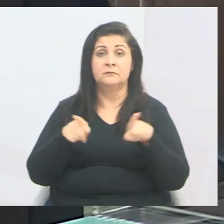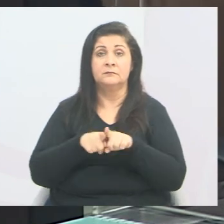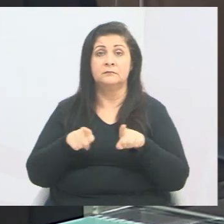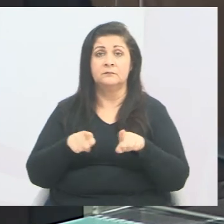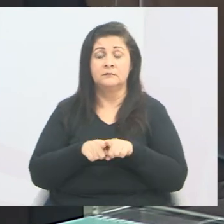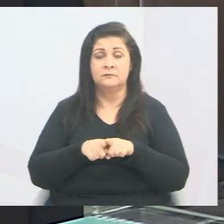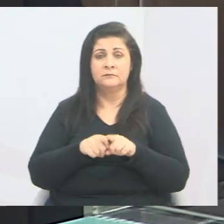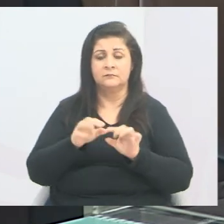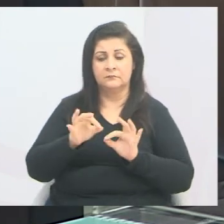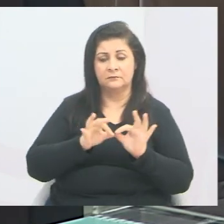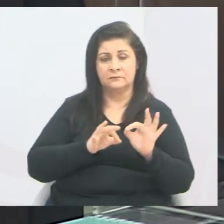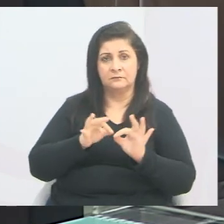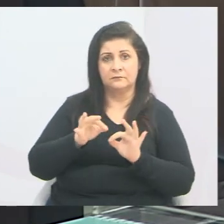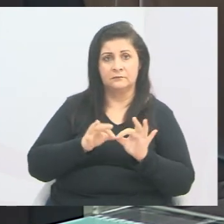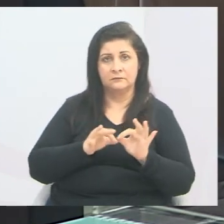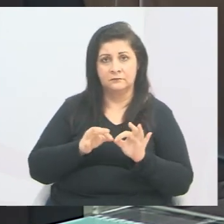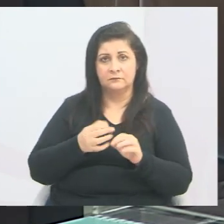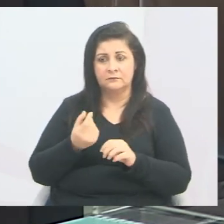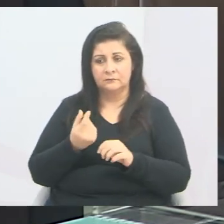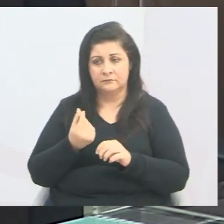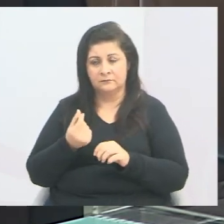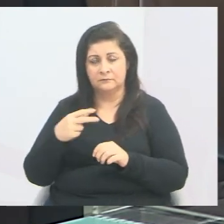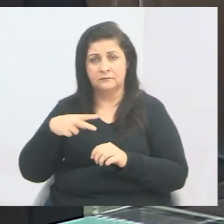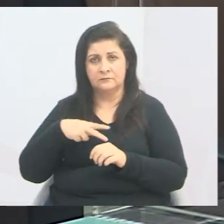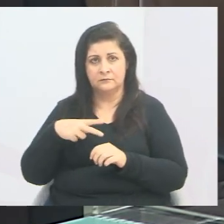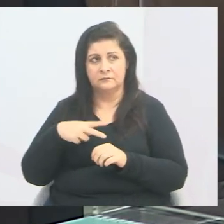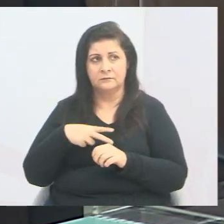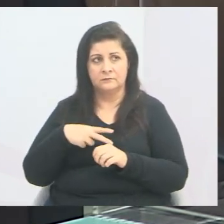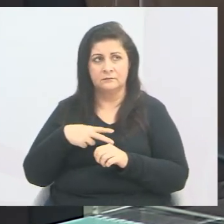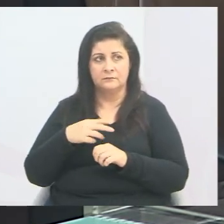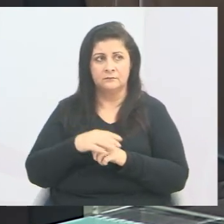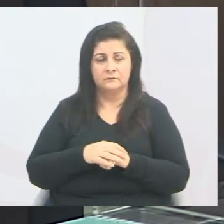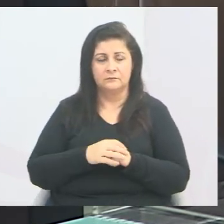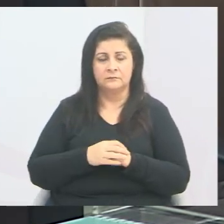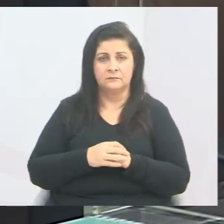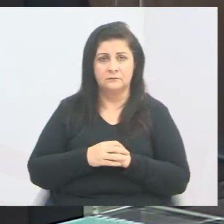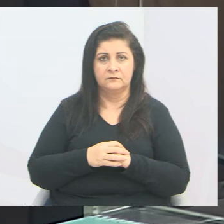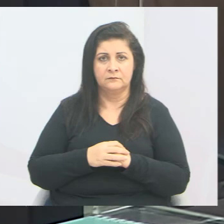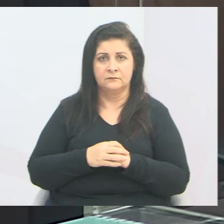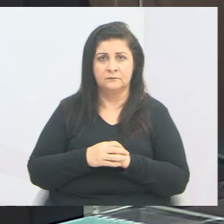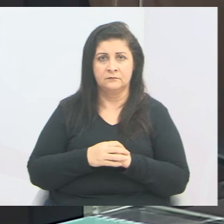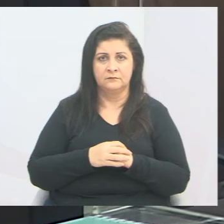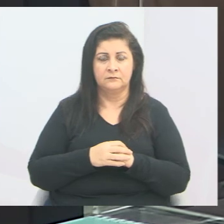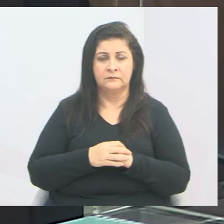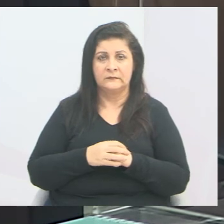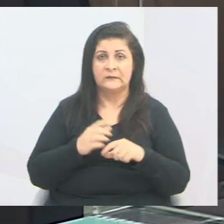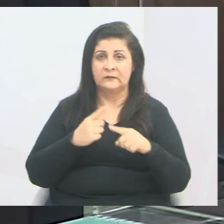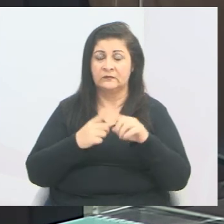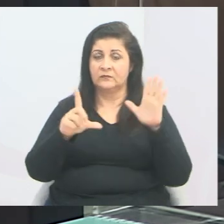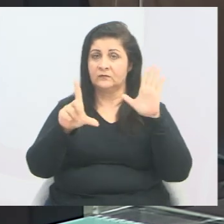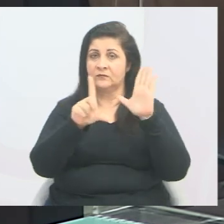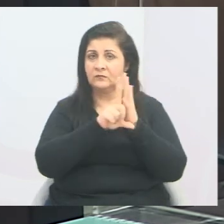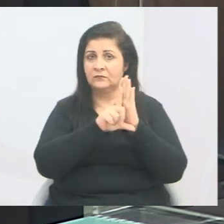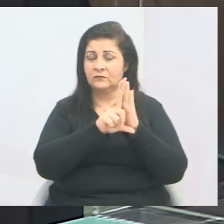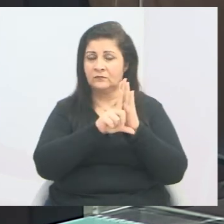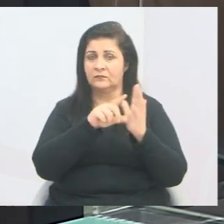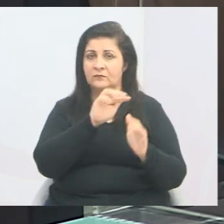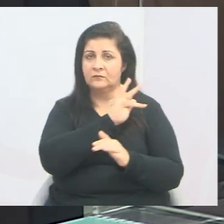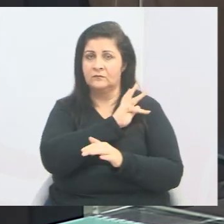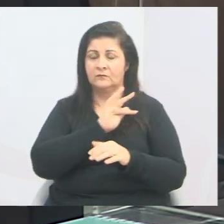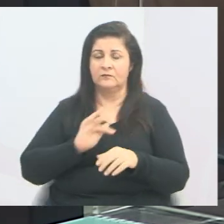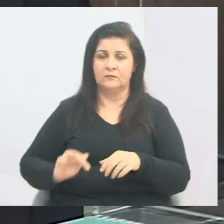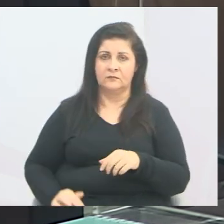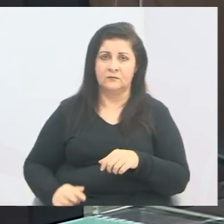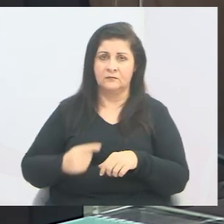estão ajustando os seus orçamentos particulares, uma vez que a Lei Federal 173